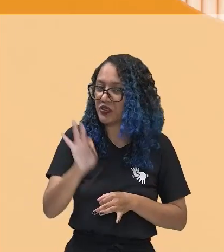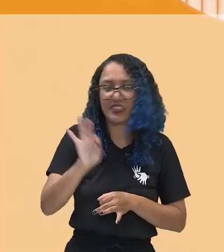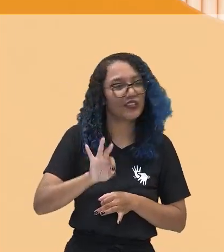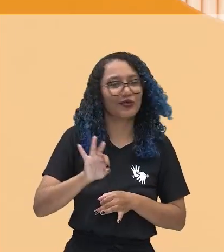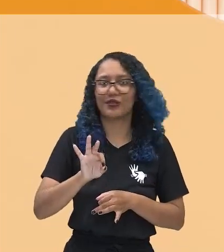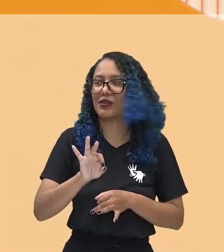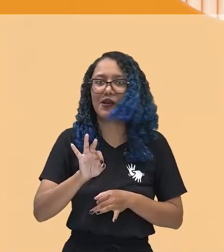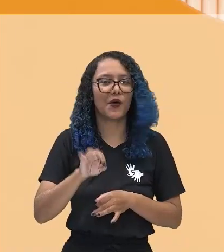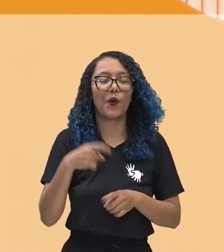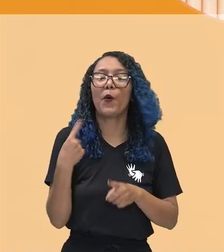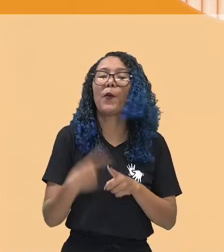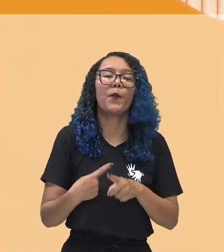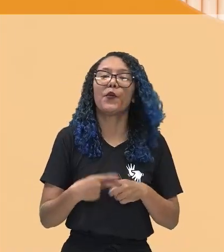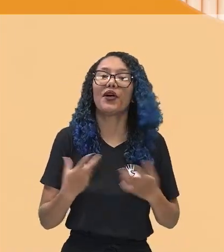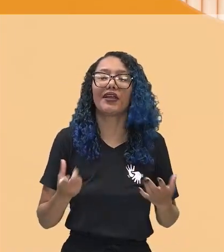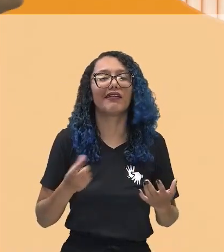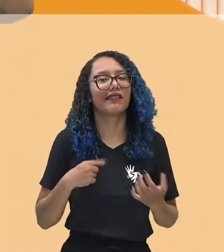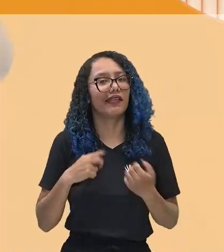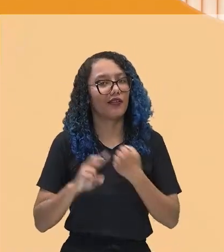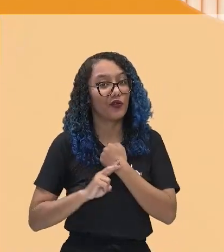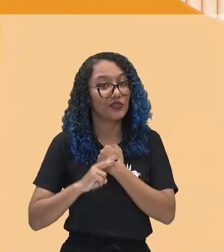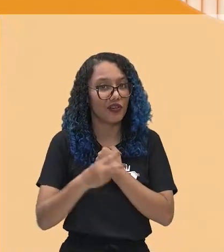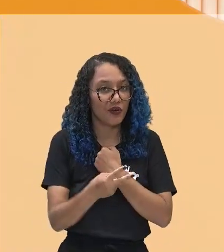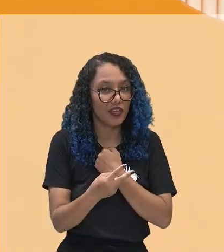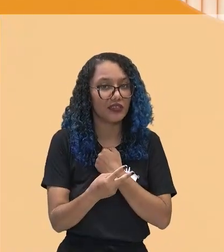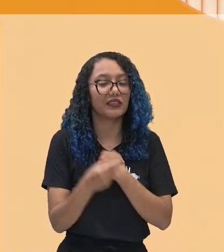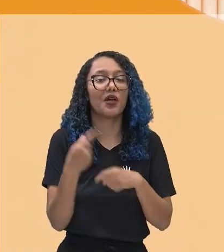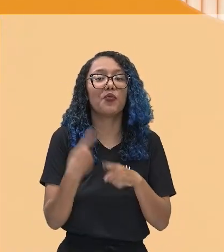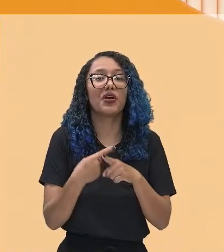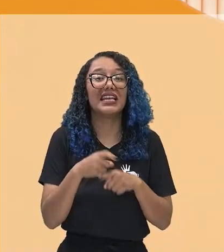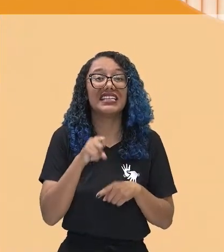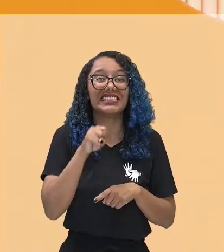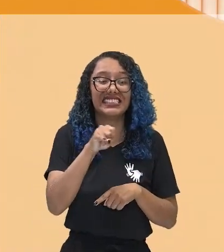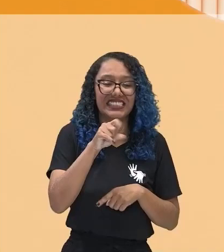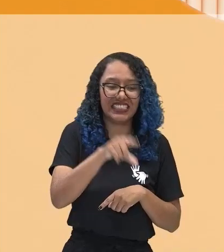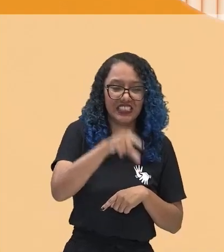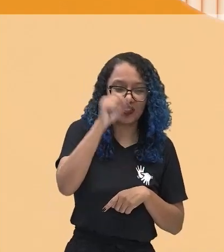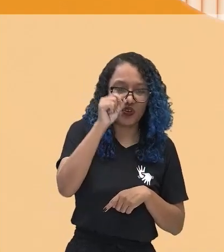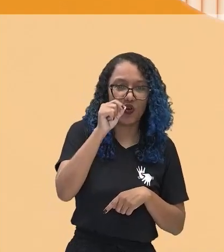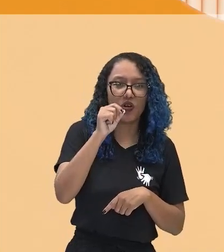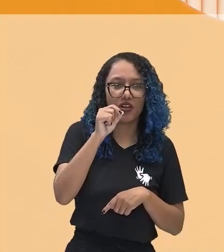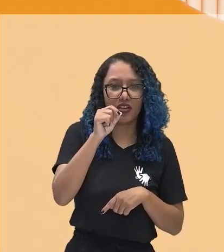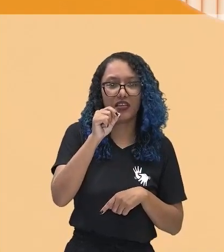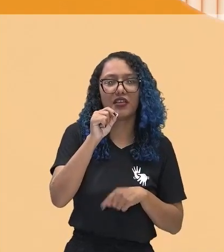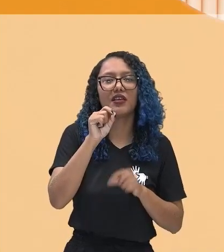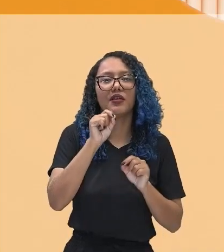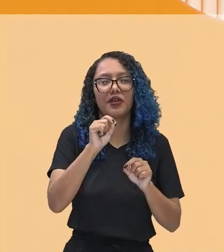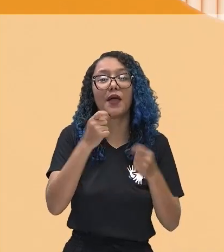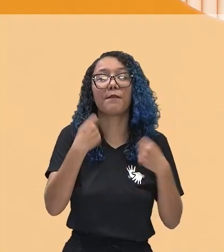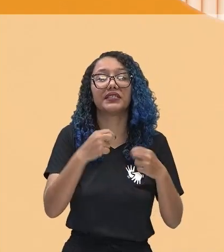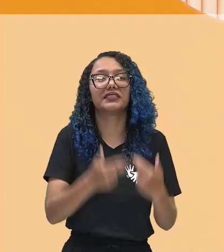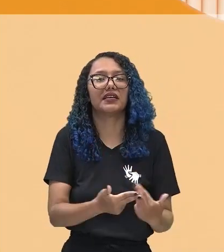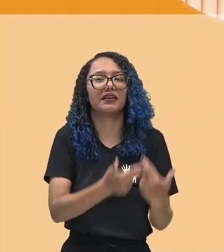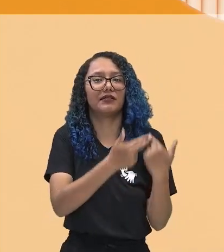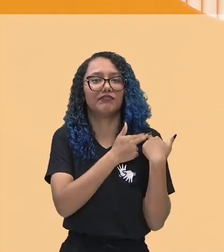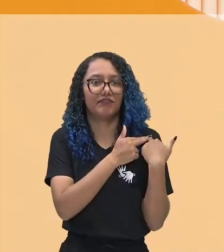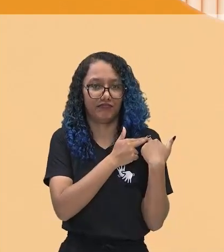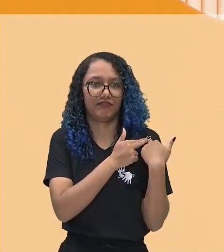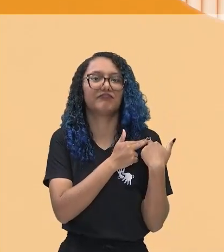eu sou condenado a essa liberdade, porque quando eu escolho algo, eu estou dizendo, foi eu que escolhi, eu tenho que assumir o quê?